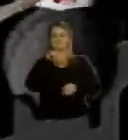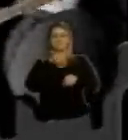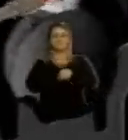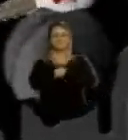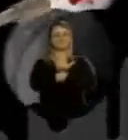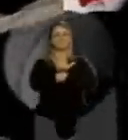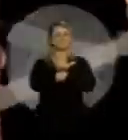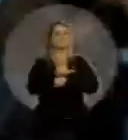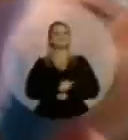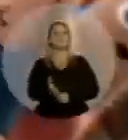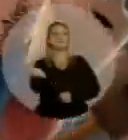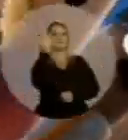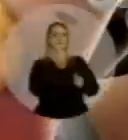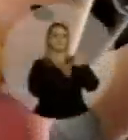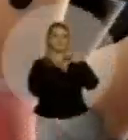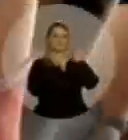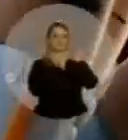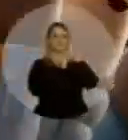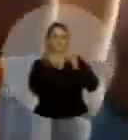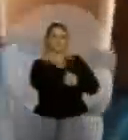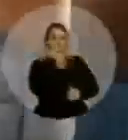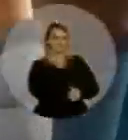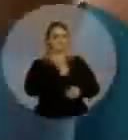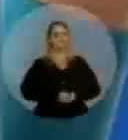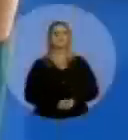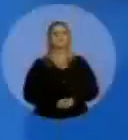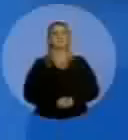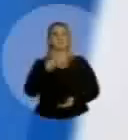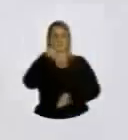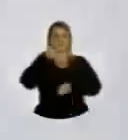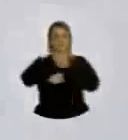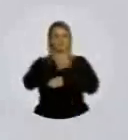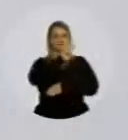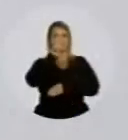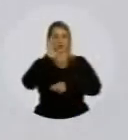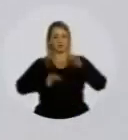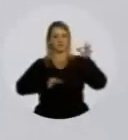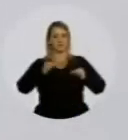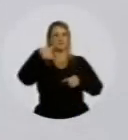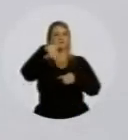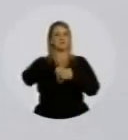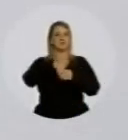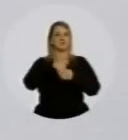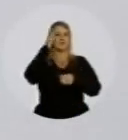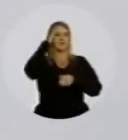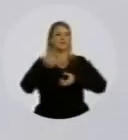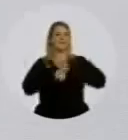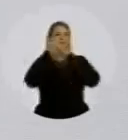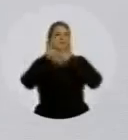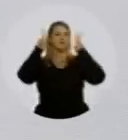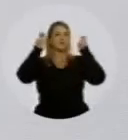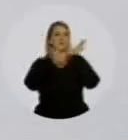procurar o cartório e fazer a coleta das impressões digitais. O arranjo da música foi criado pelo cantor Jairzinho. A campanha